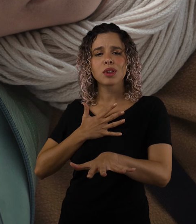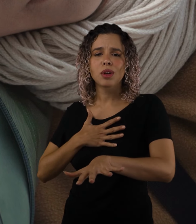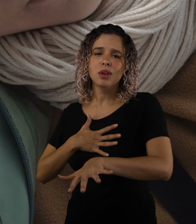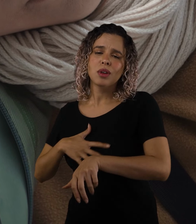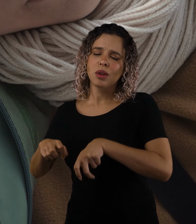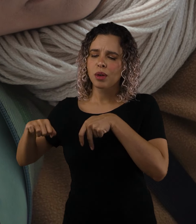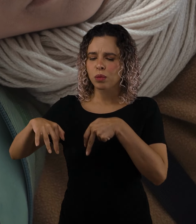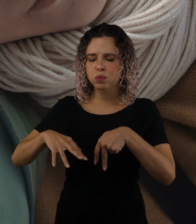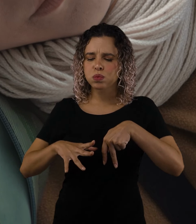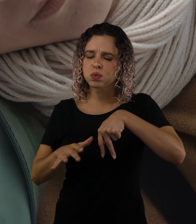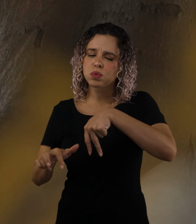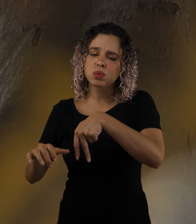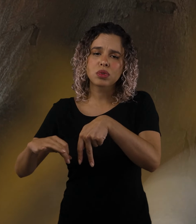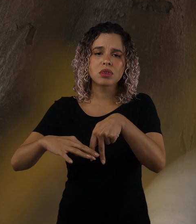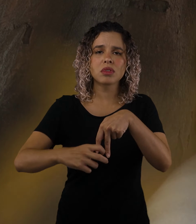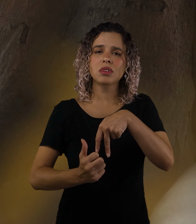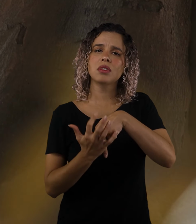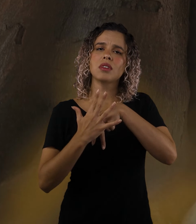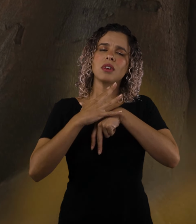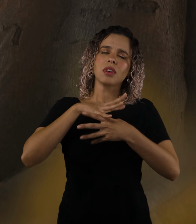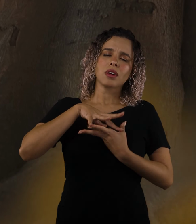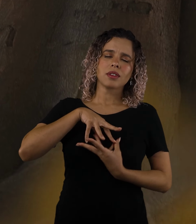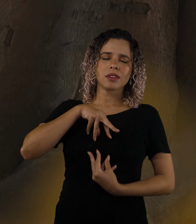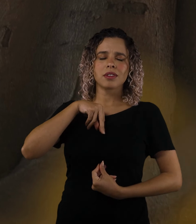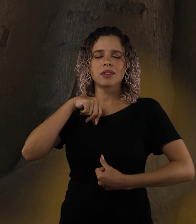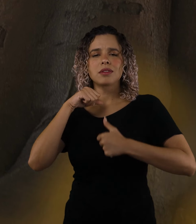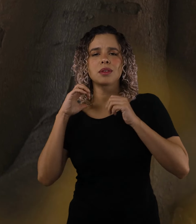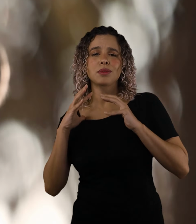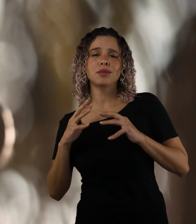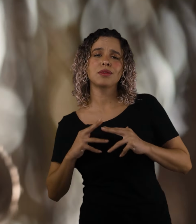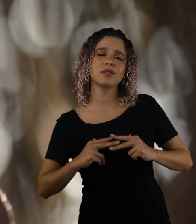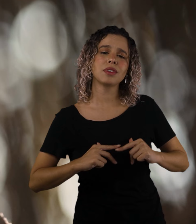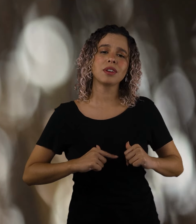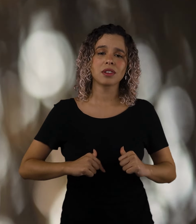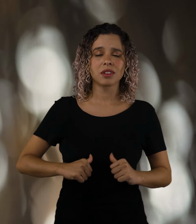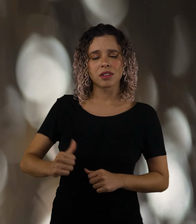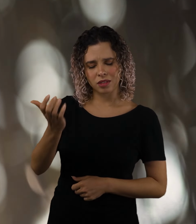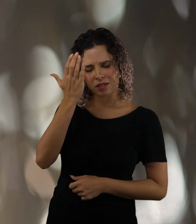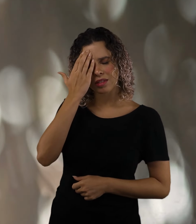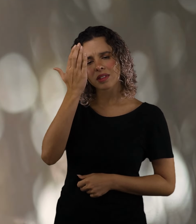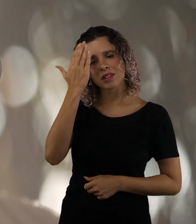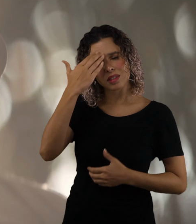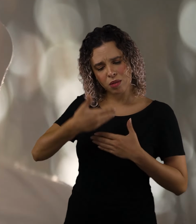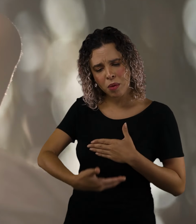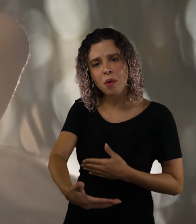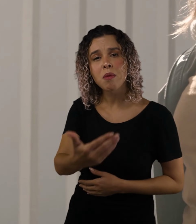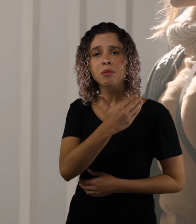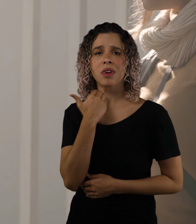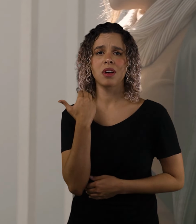Day, restore my soul, but I know